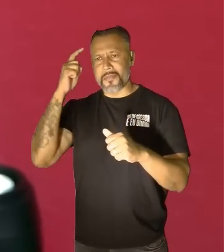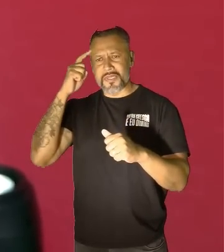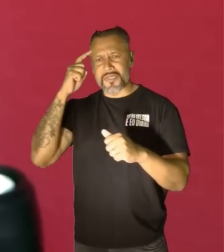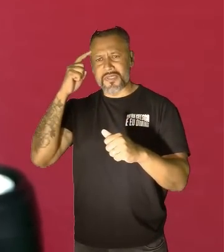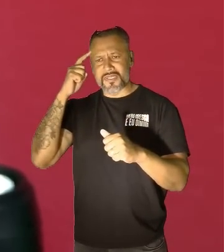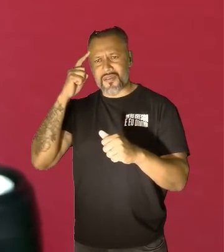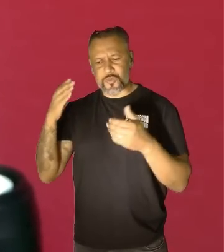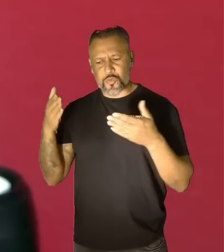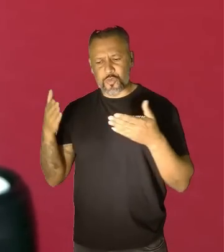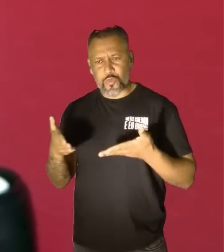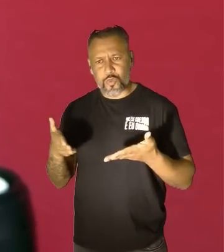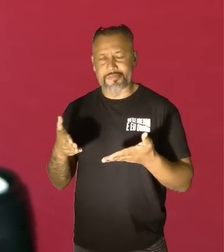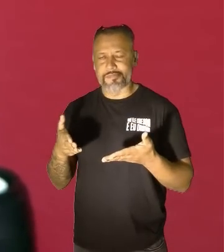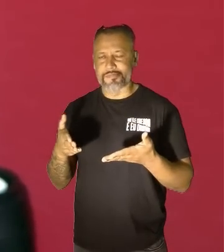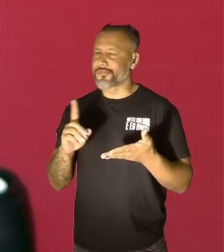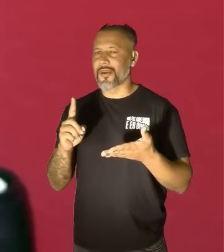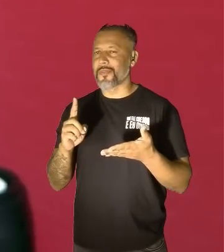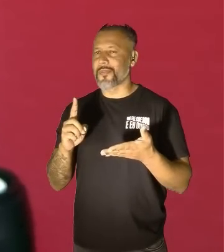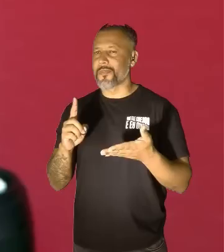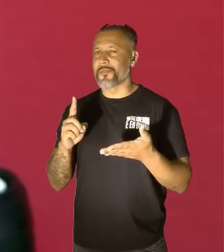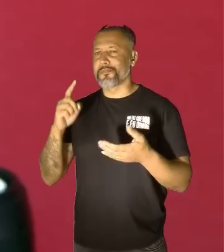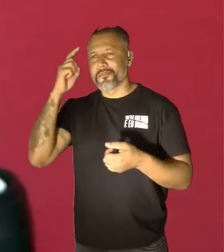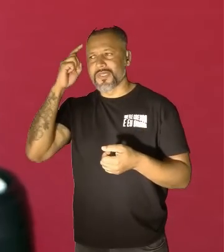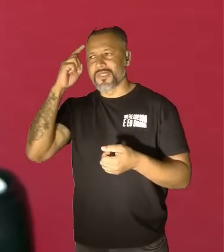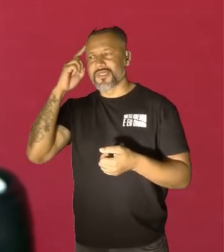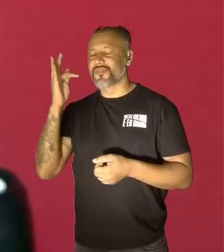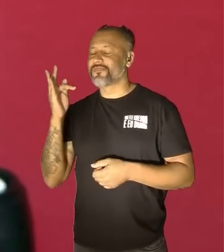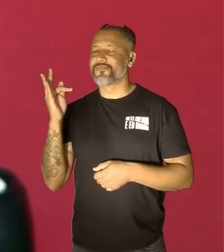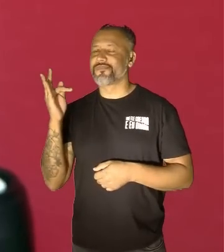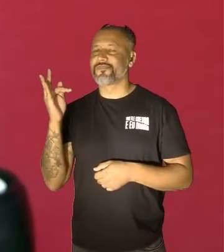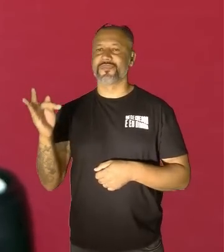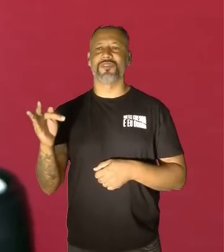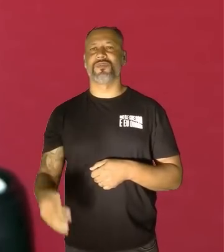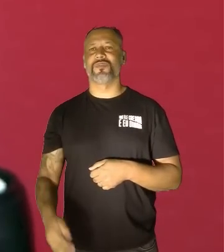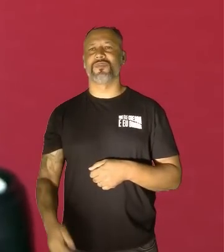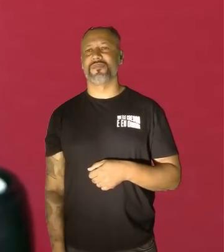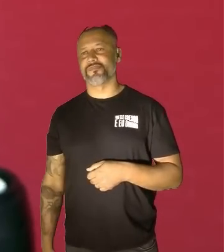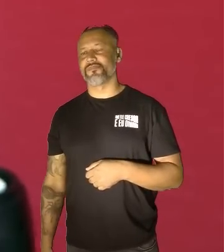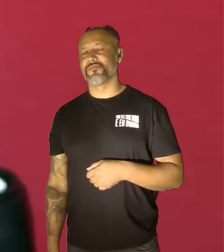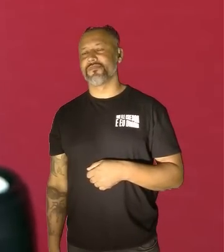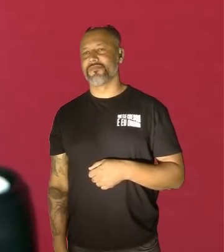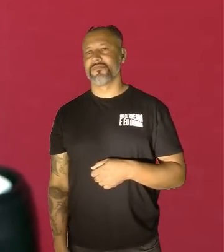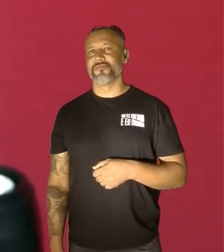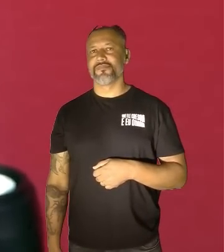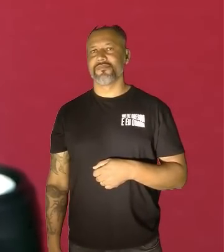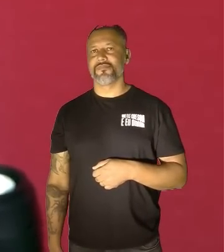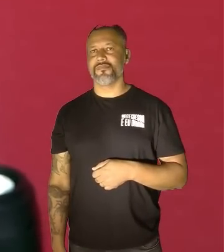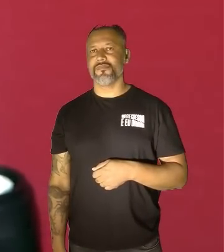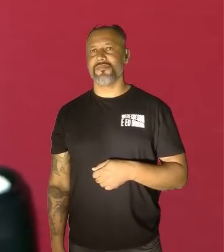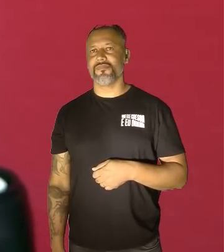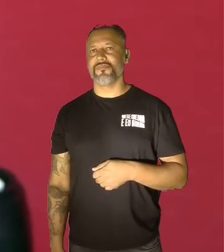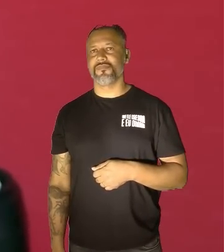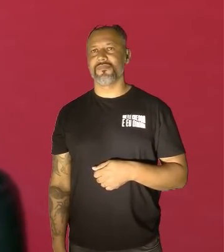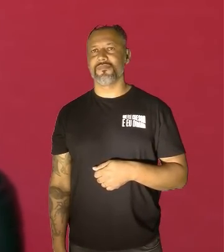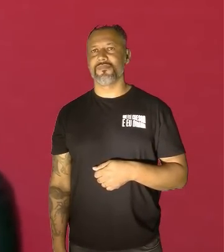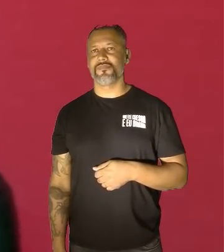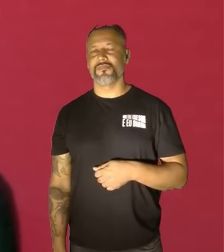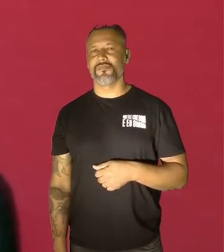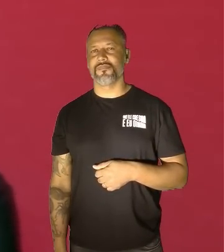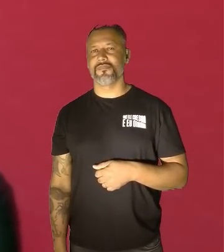que todos os anos Ana dava o mesmo presente para Samuel. Não era que um ano ela